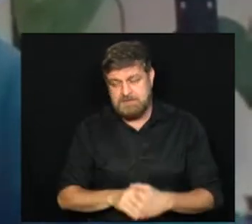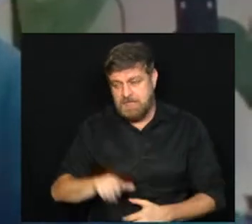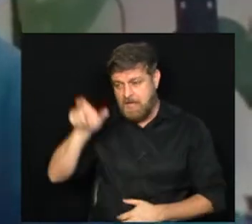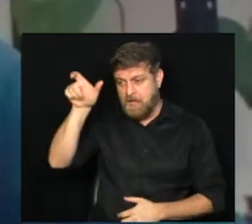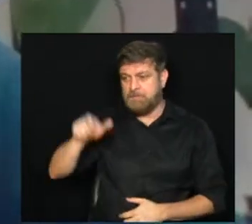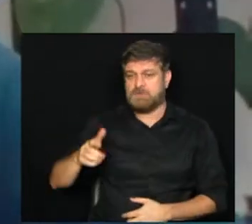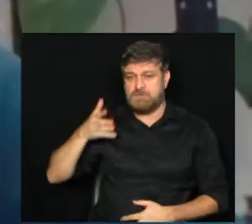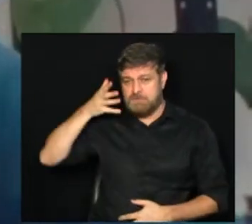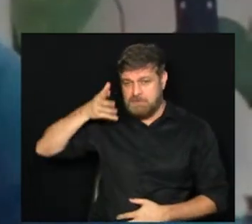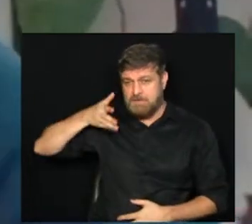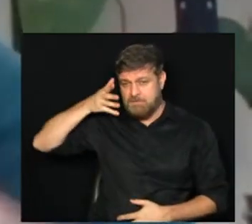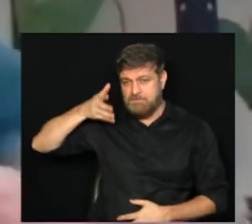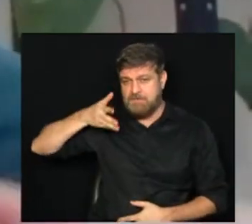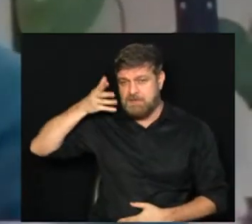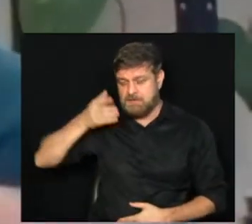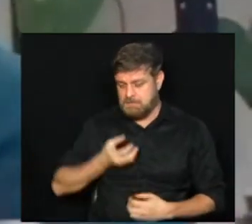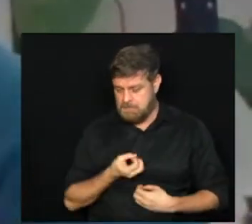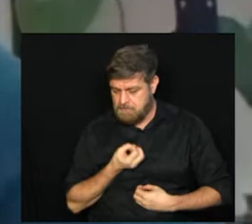convidadas em expor